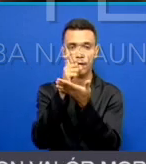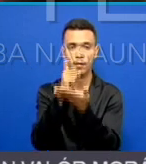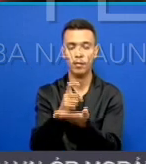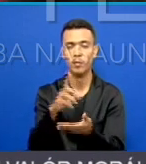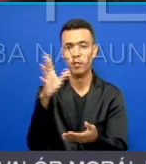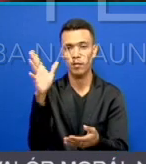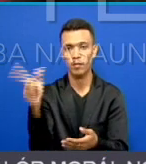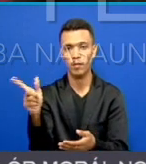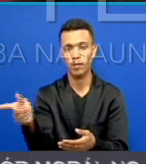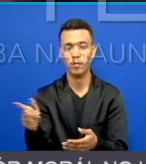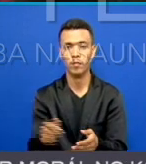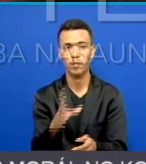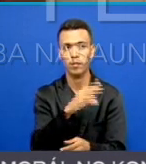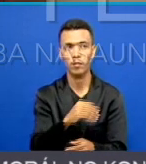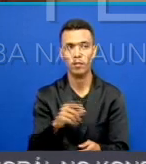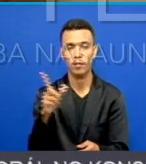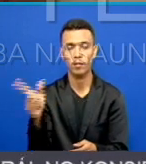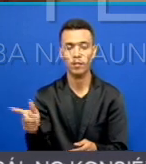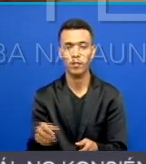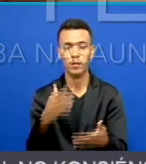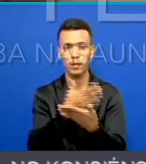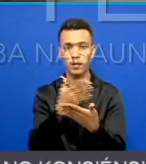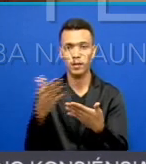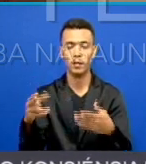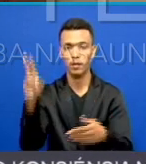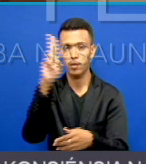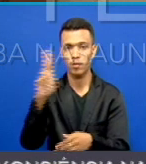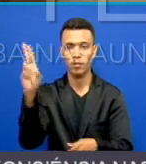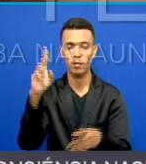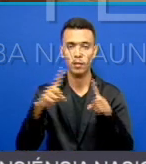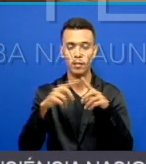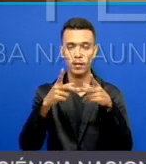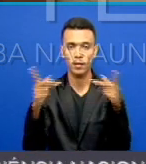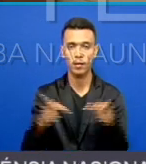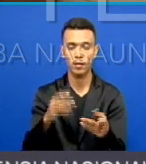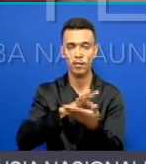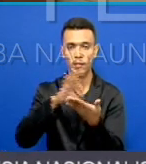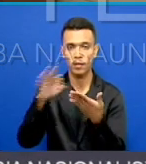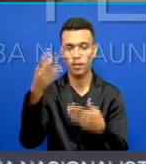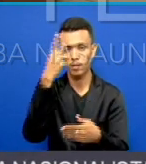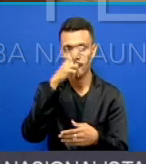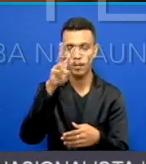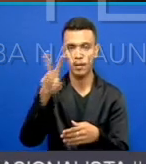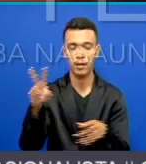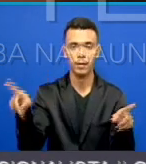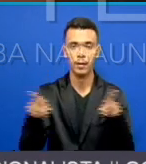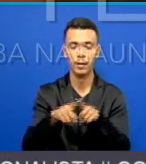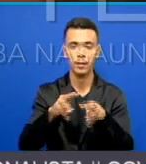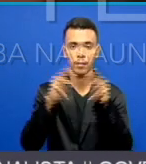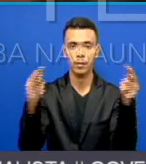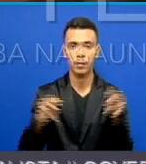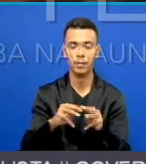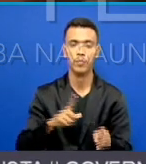inklui screening hamutuk ruan nulu. Ekipamentu ne se utiliza ba iha centru formasau ne beidentifika ona, makanesan iha